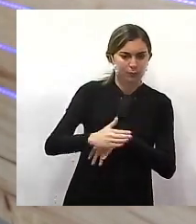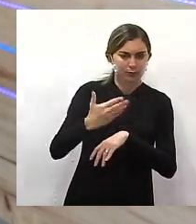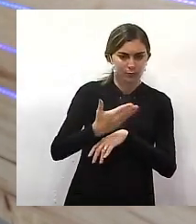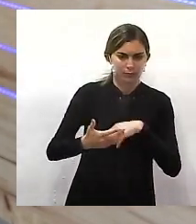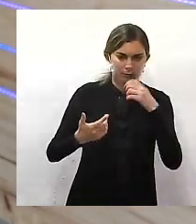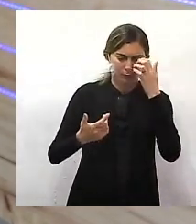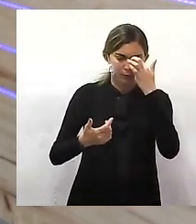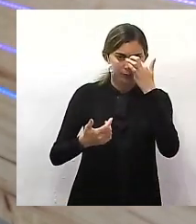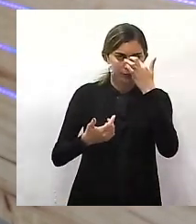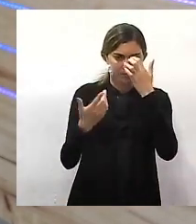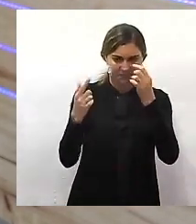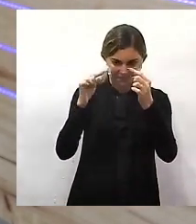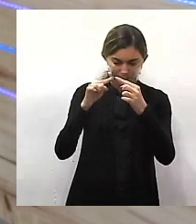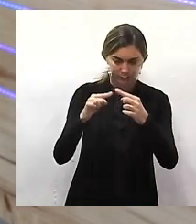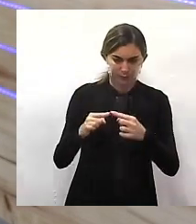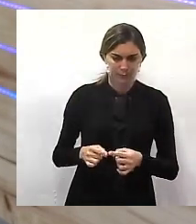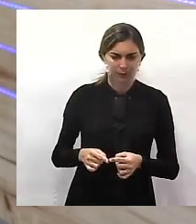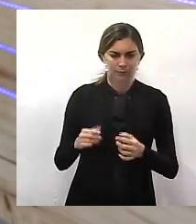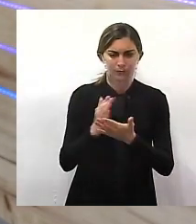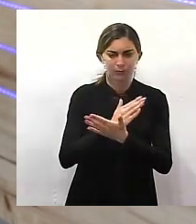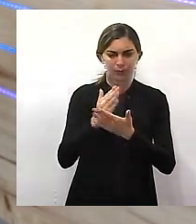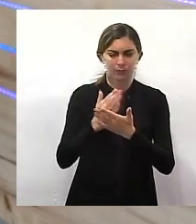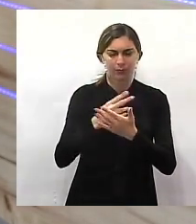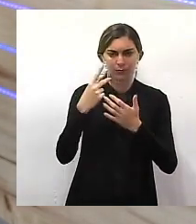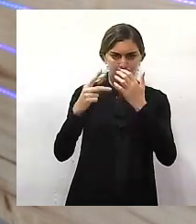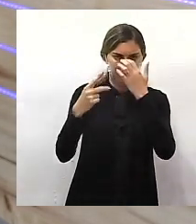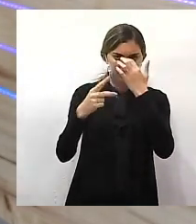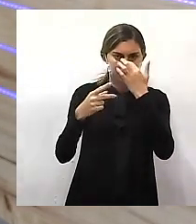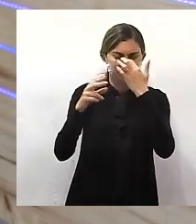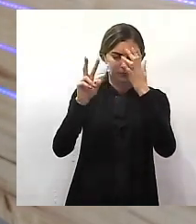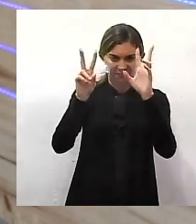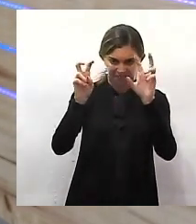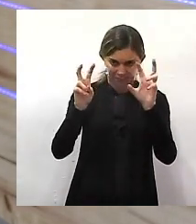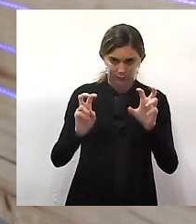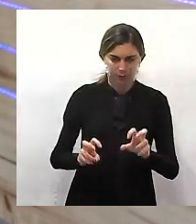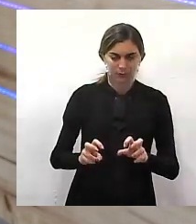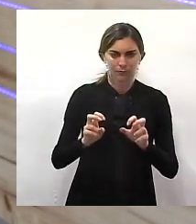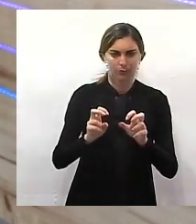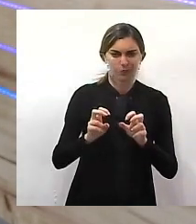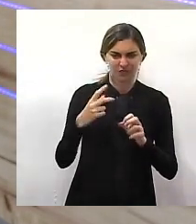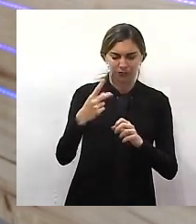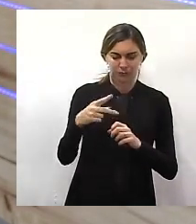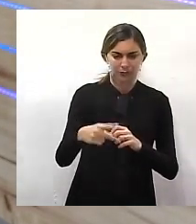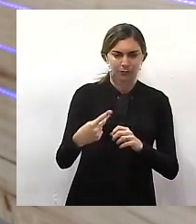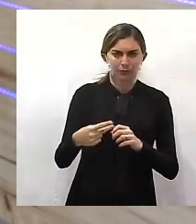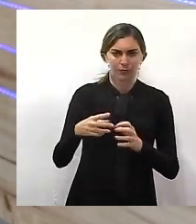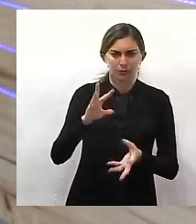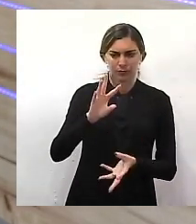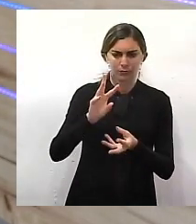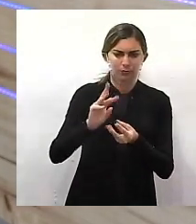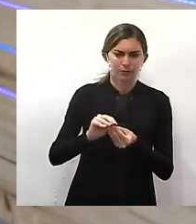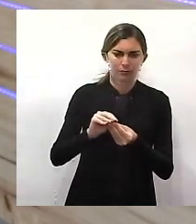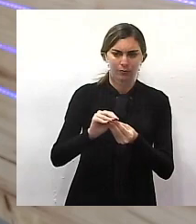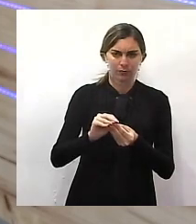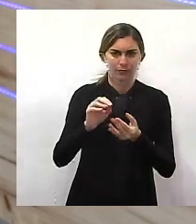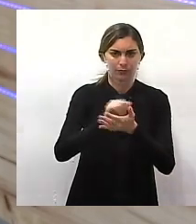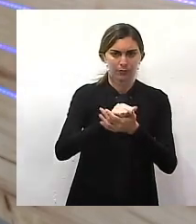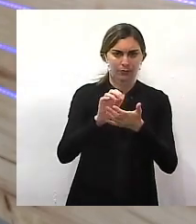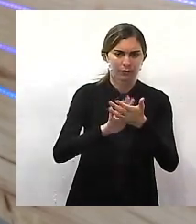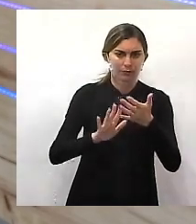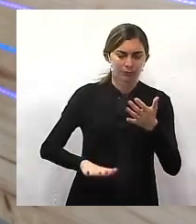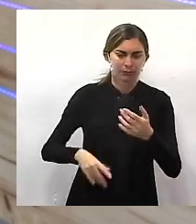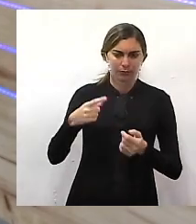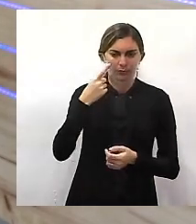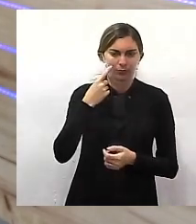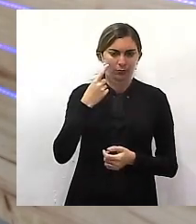e aplicar alguns desses conteúdos nessas resoluções desses exercícios. Olha